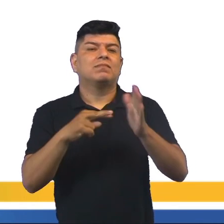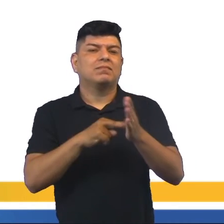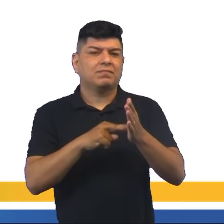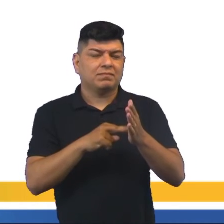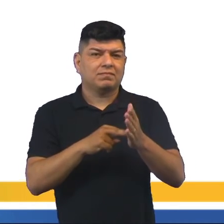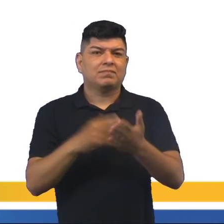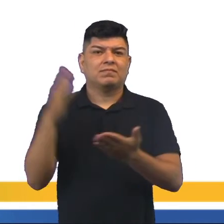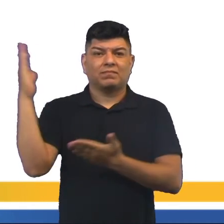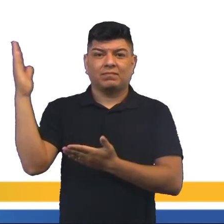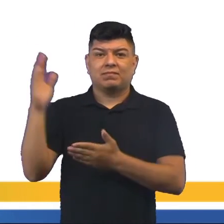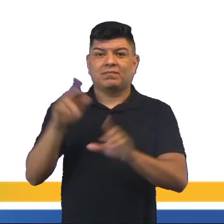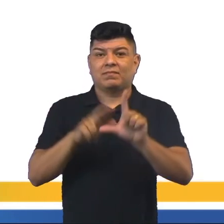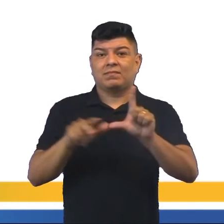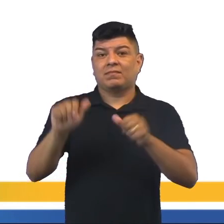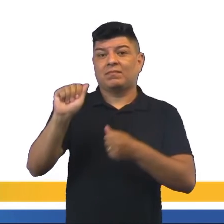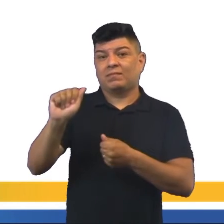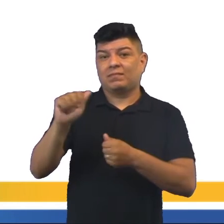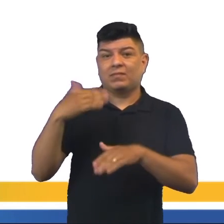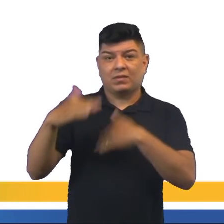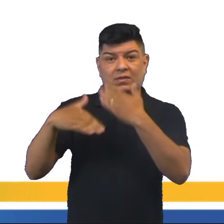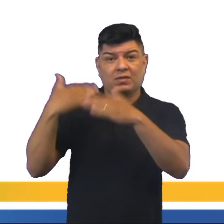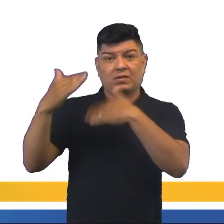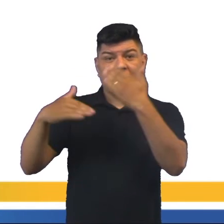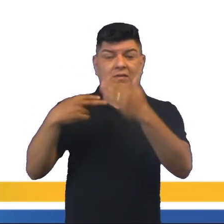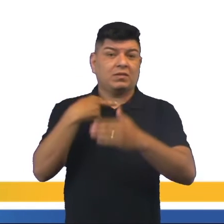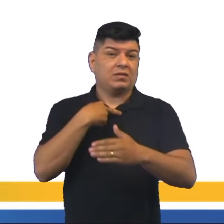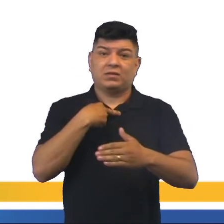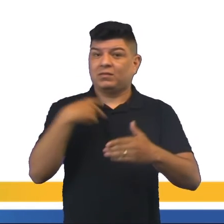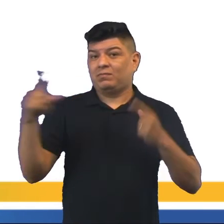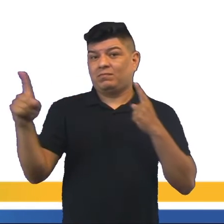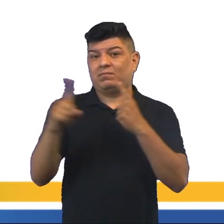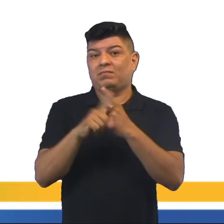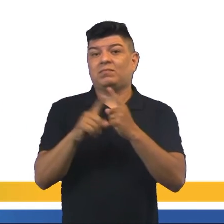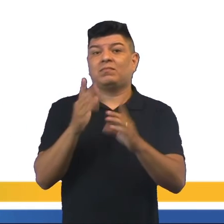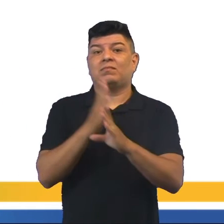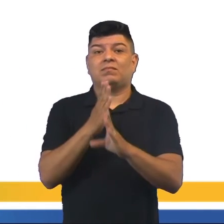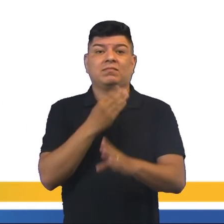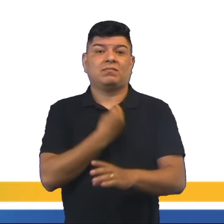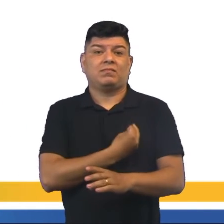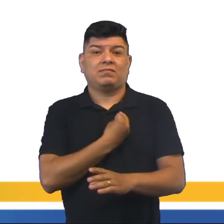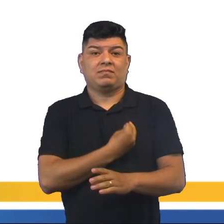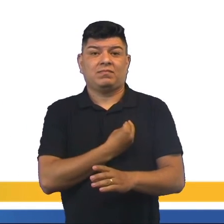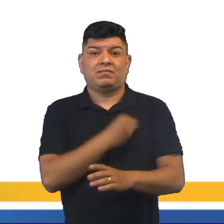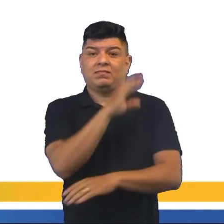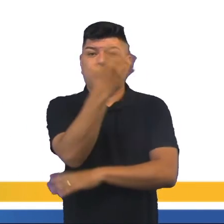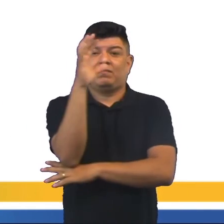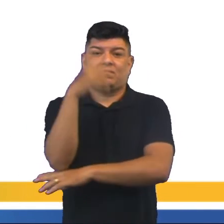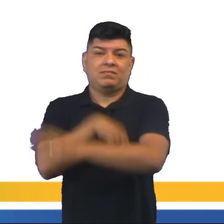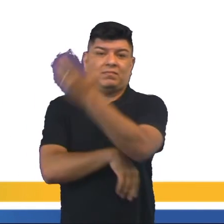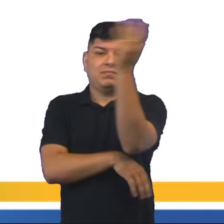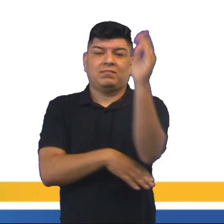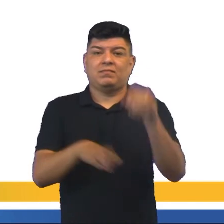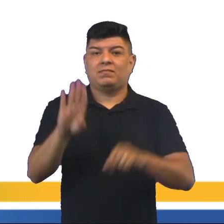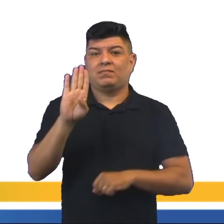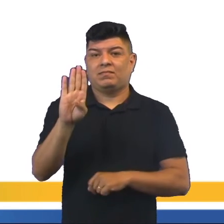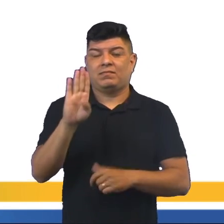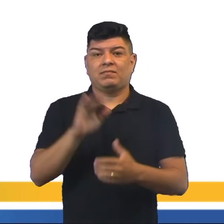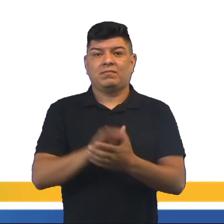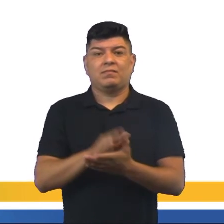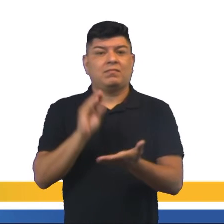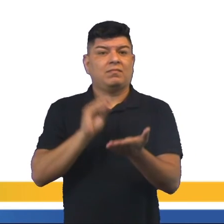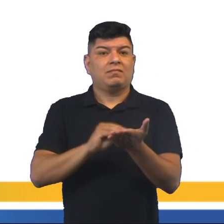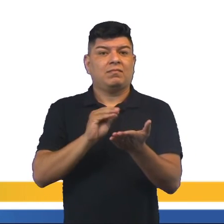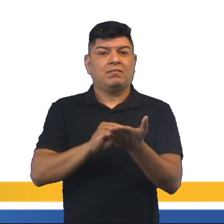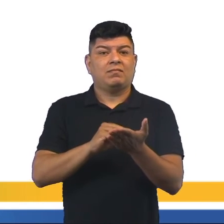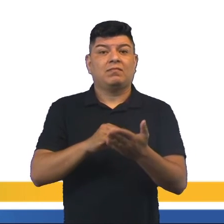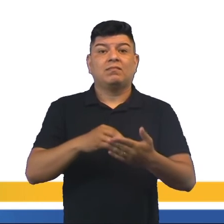querendo dizer. Letra A, o desenvolvimento que não pode ser alcançado com a presença de áreas verdes. Letra B, a falta